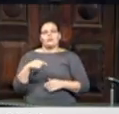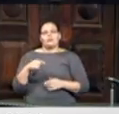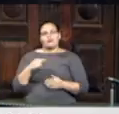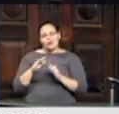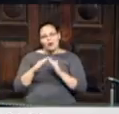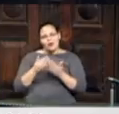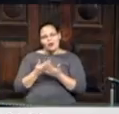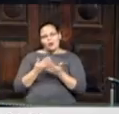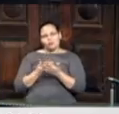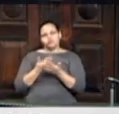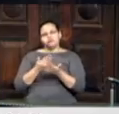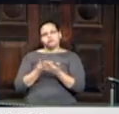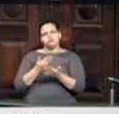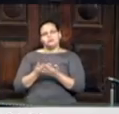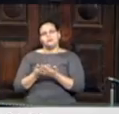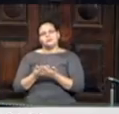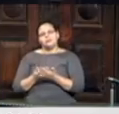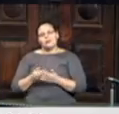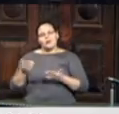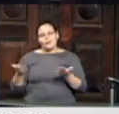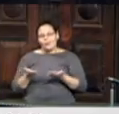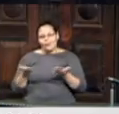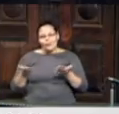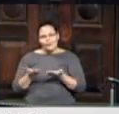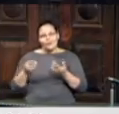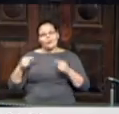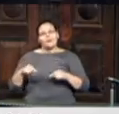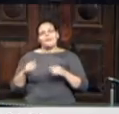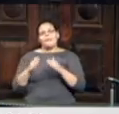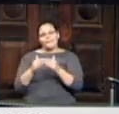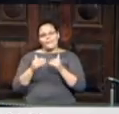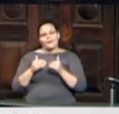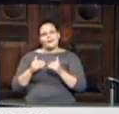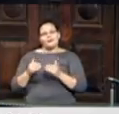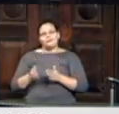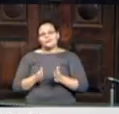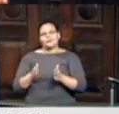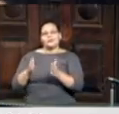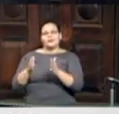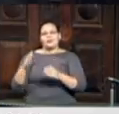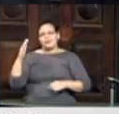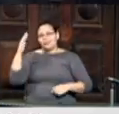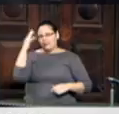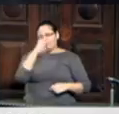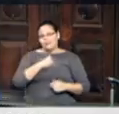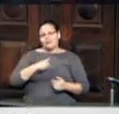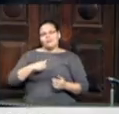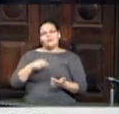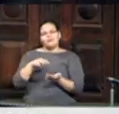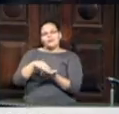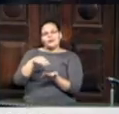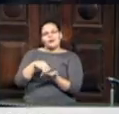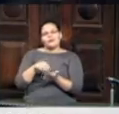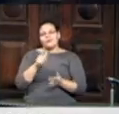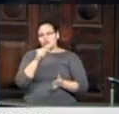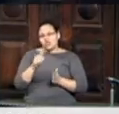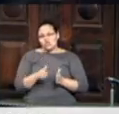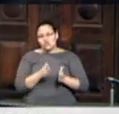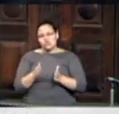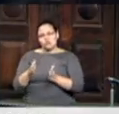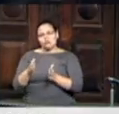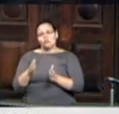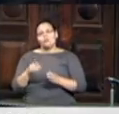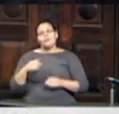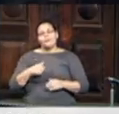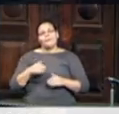ala engalanada agora pede passagem nesta linda avenida que é um rio que